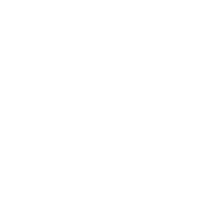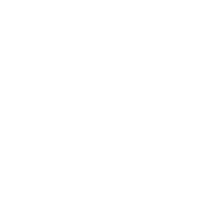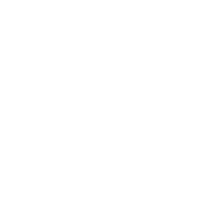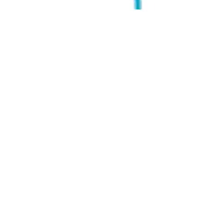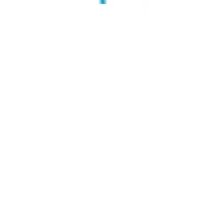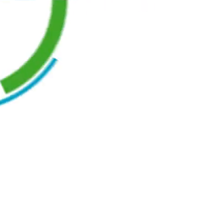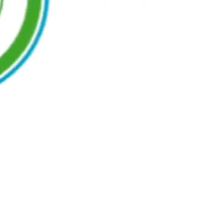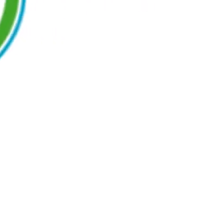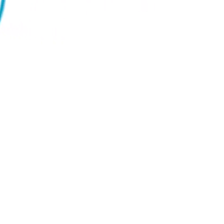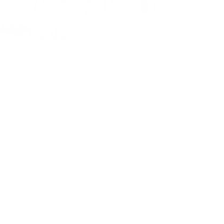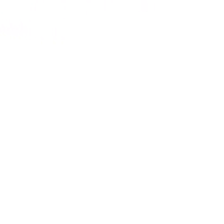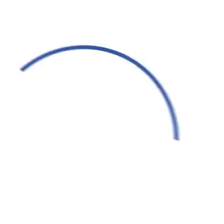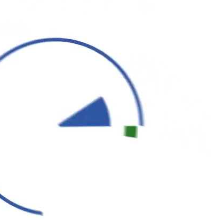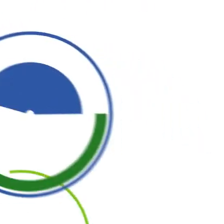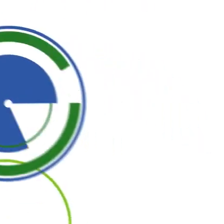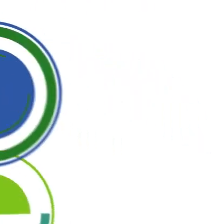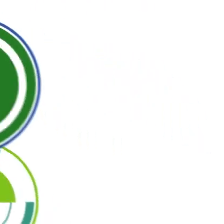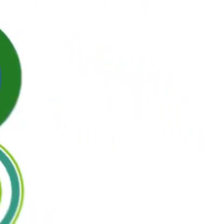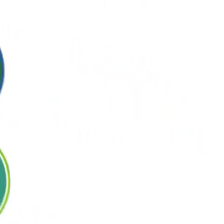E aí